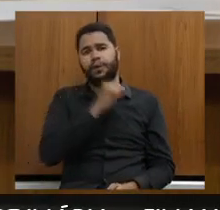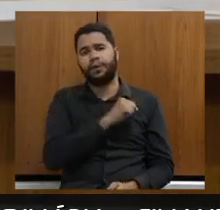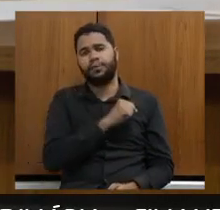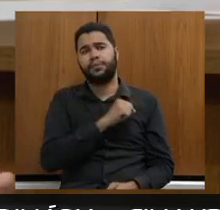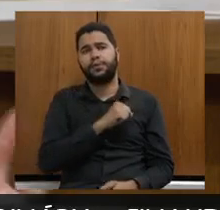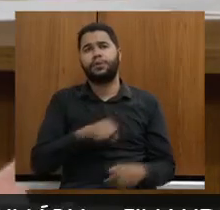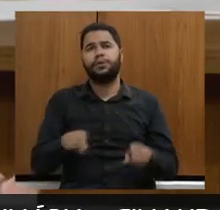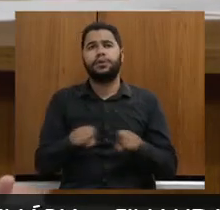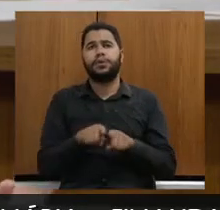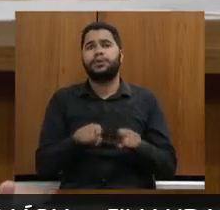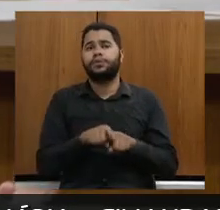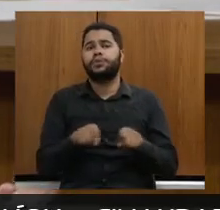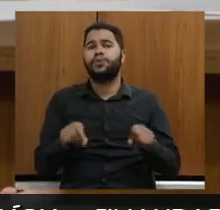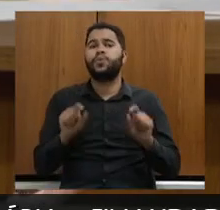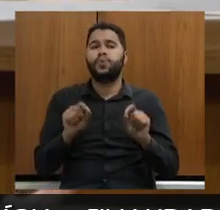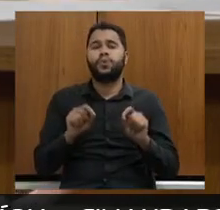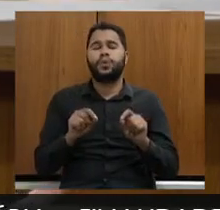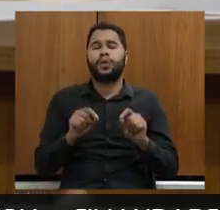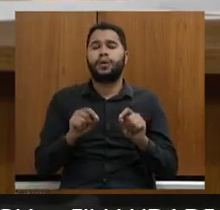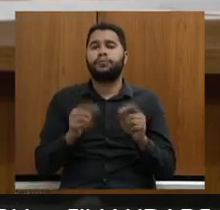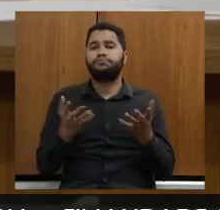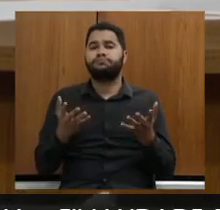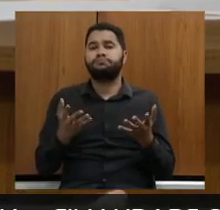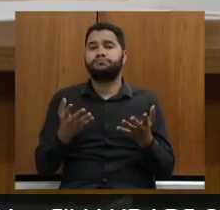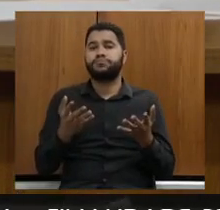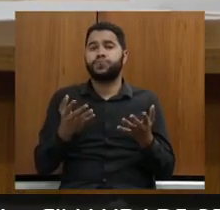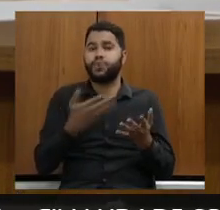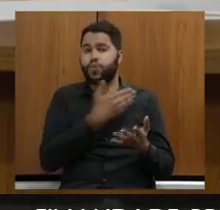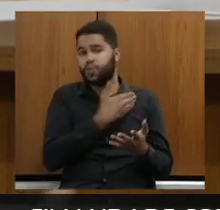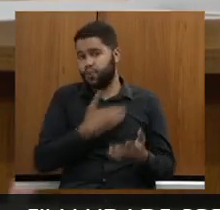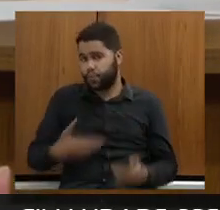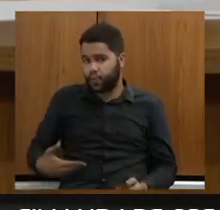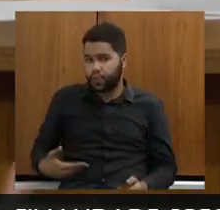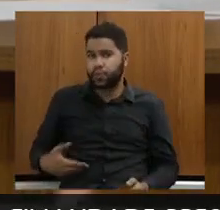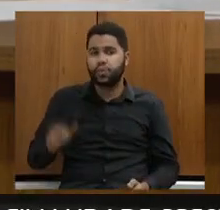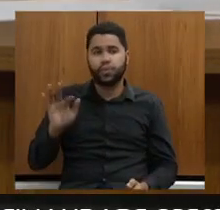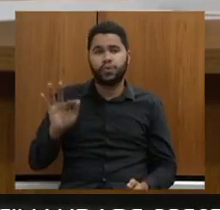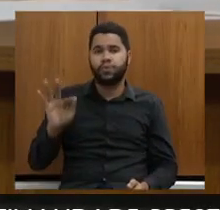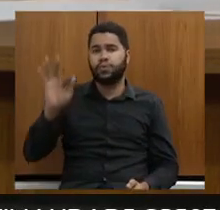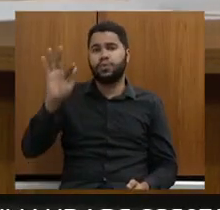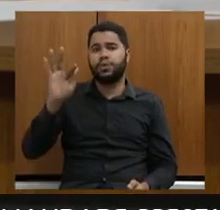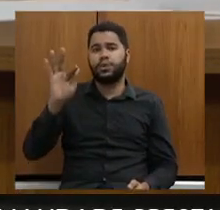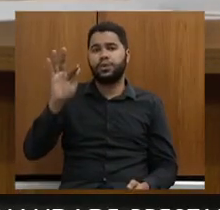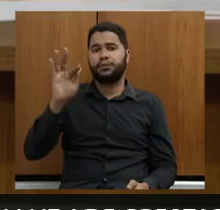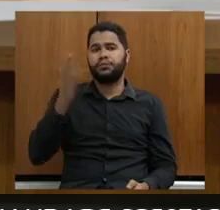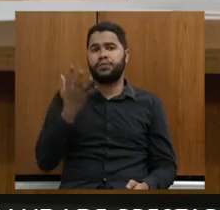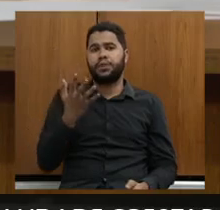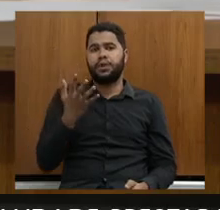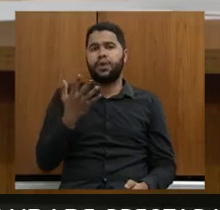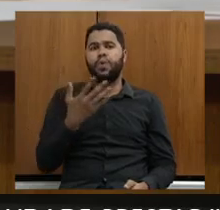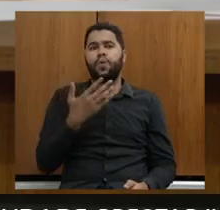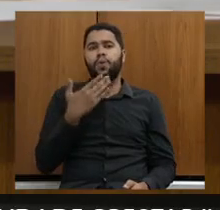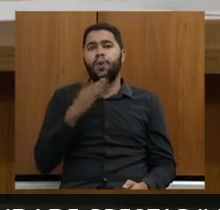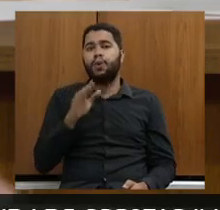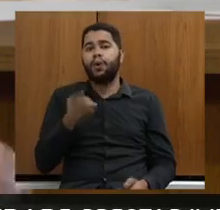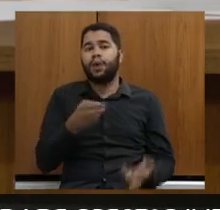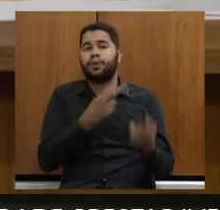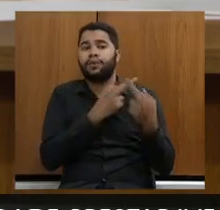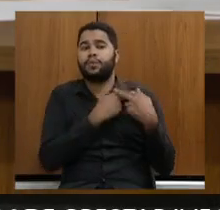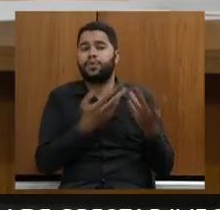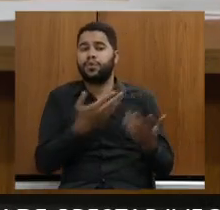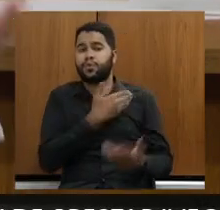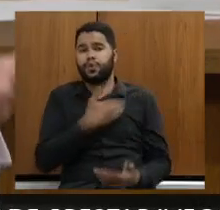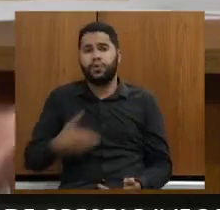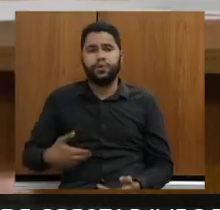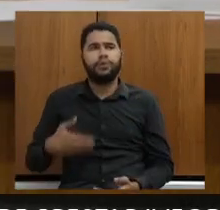e que isso passa a ser também algo por qual governo federal não entende mais que atribuição do governo né a gente